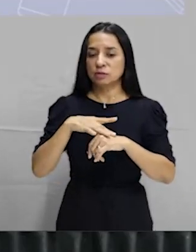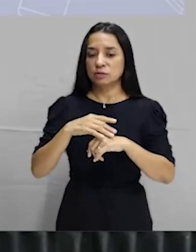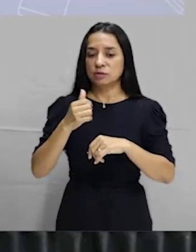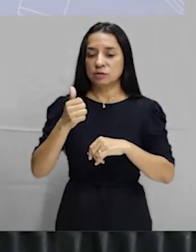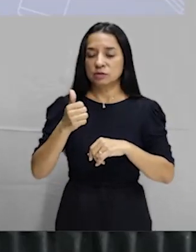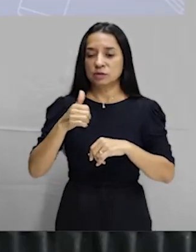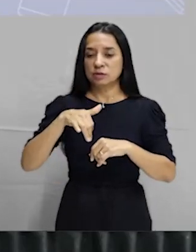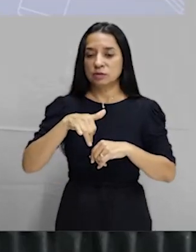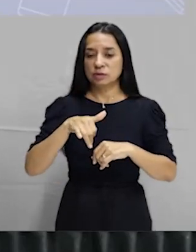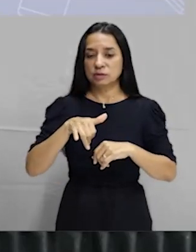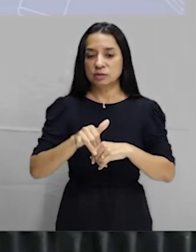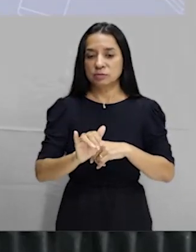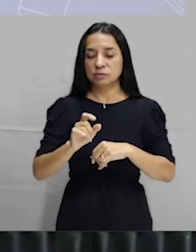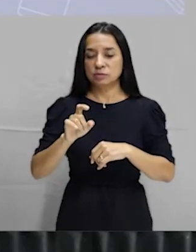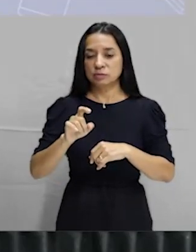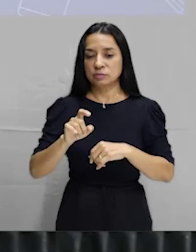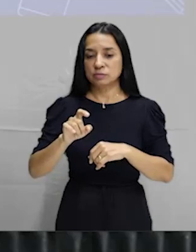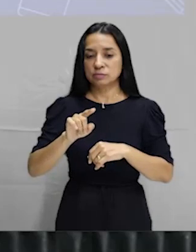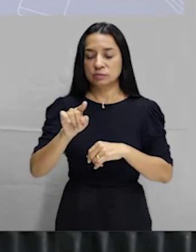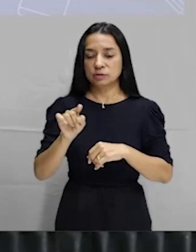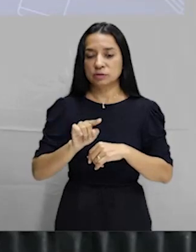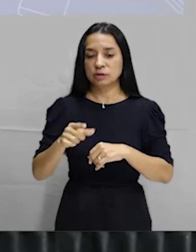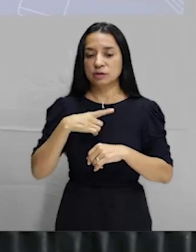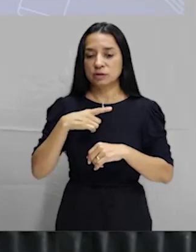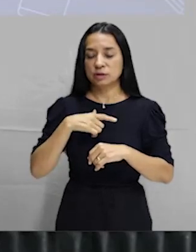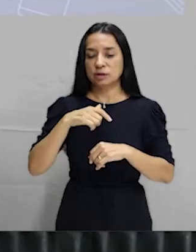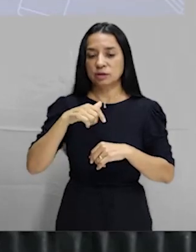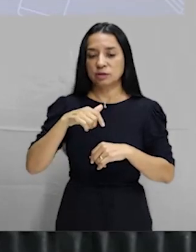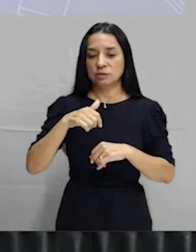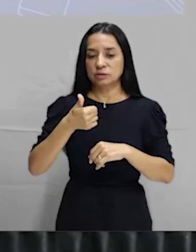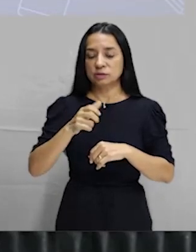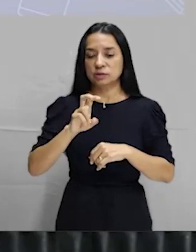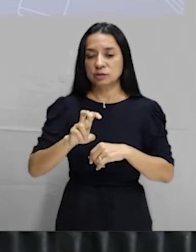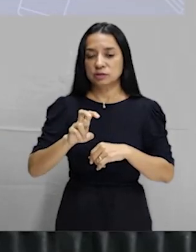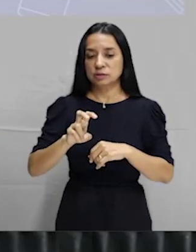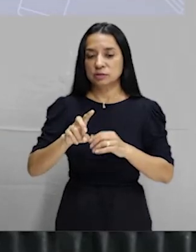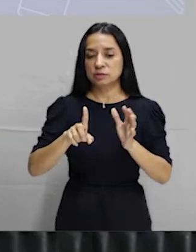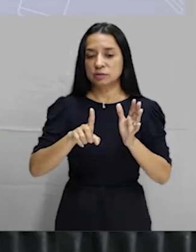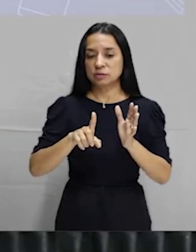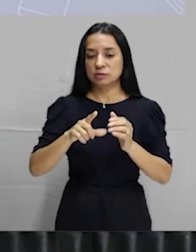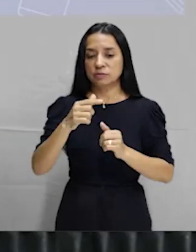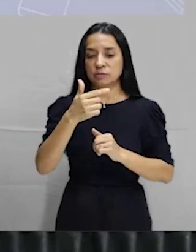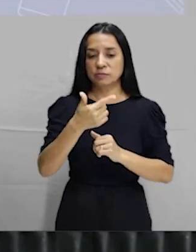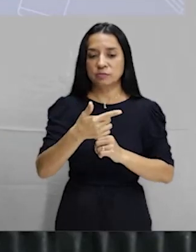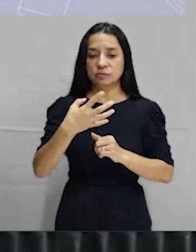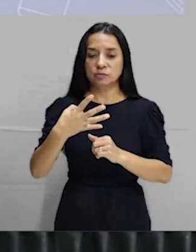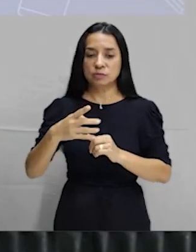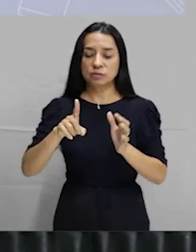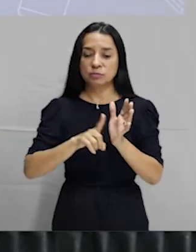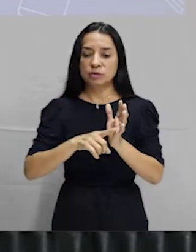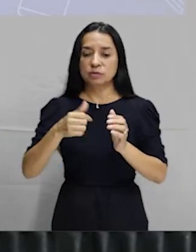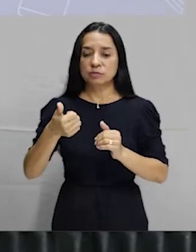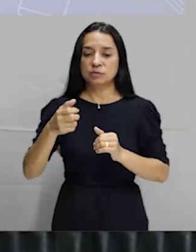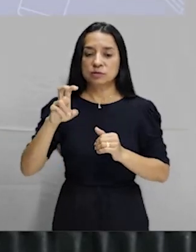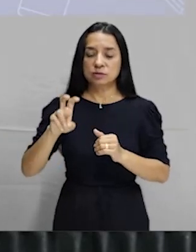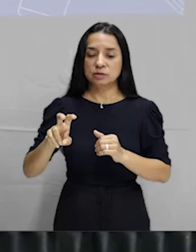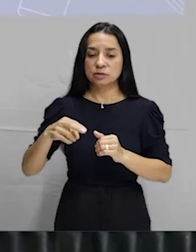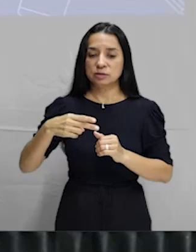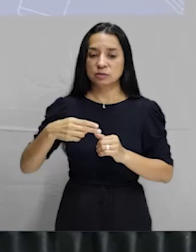doenças Y e Z. Ora, já tem 15, 24 menos 15, 9.